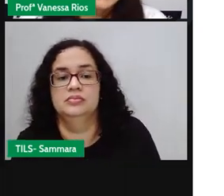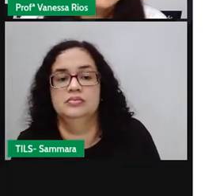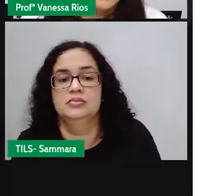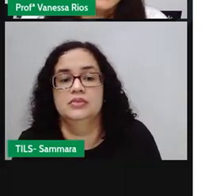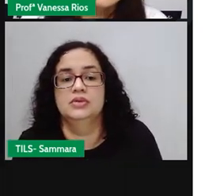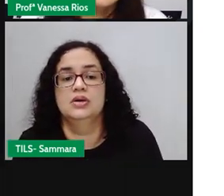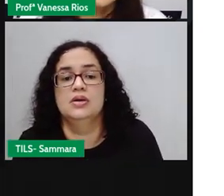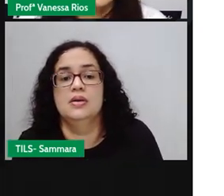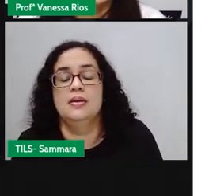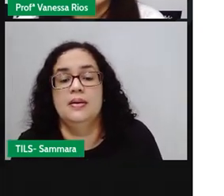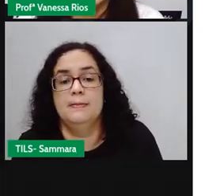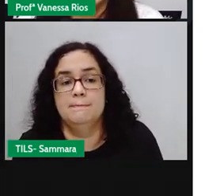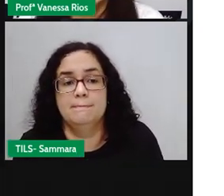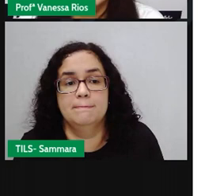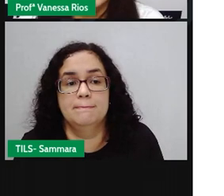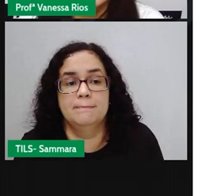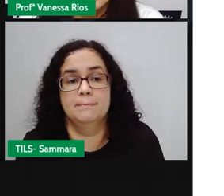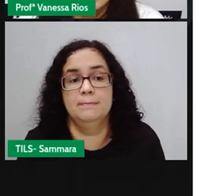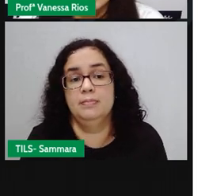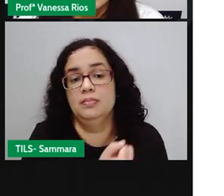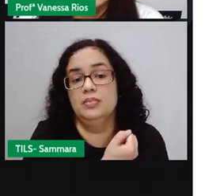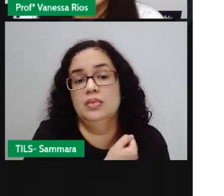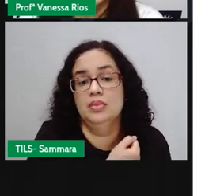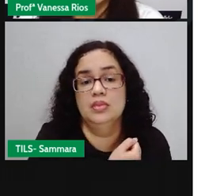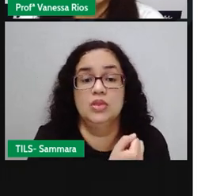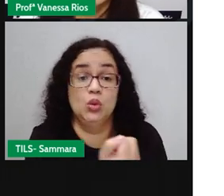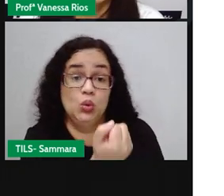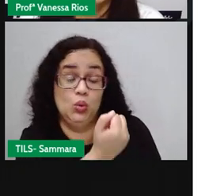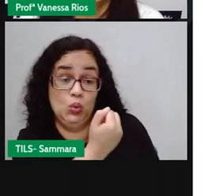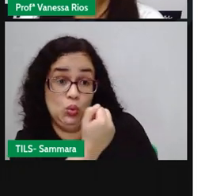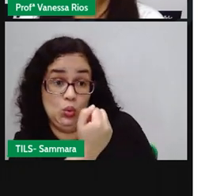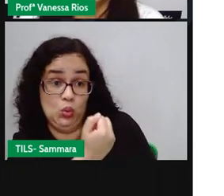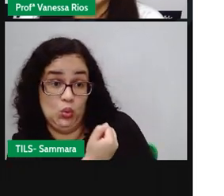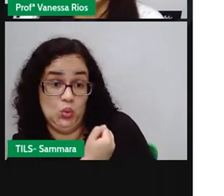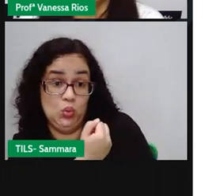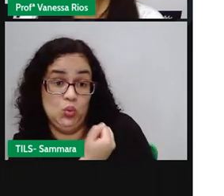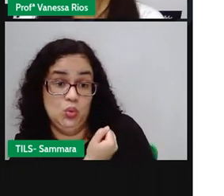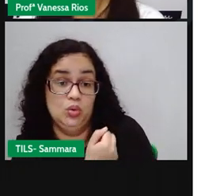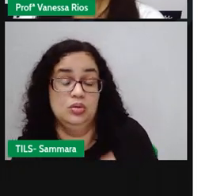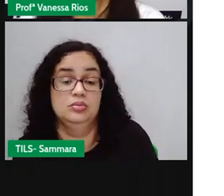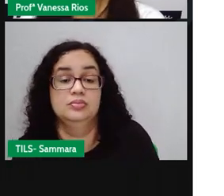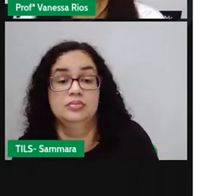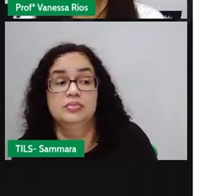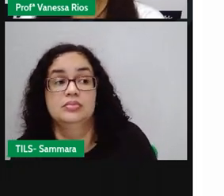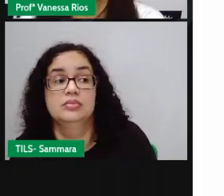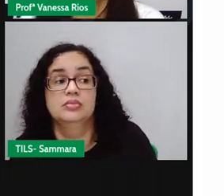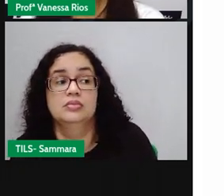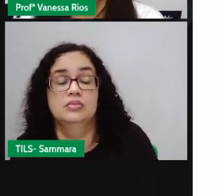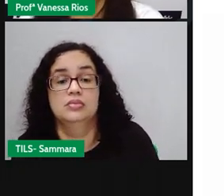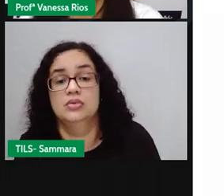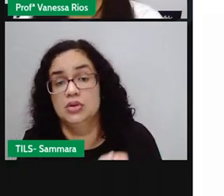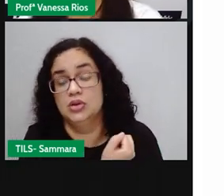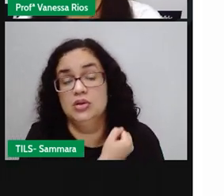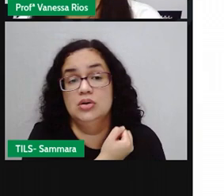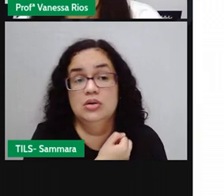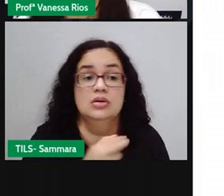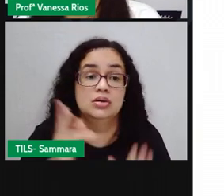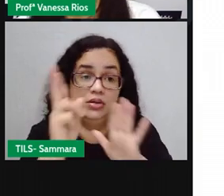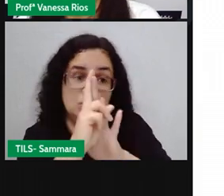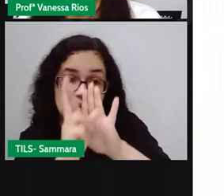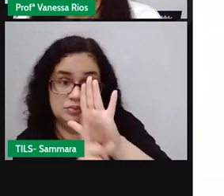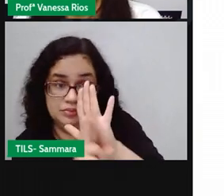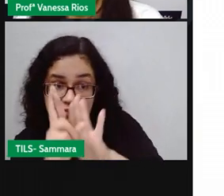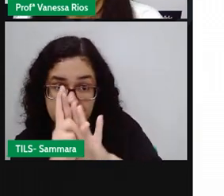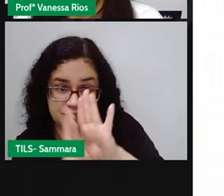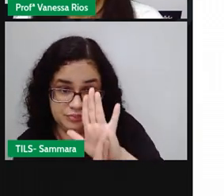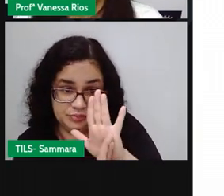E aí, as sequências, elas seguem um padrão, que chama padrão numérico. E o padrão é uma